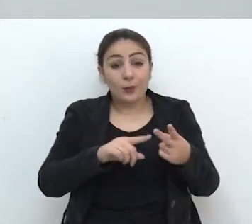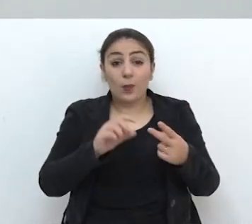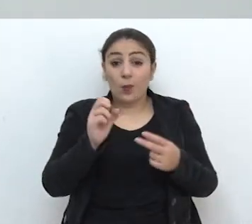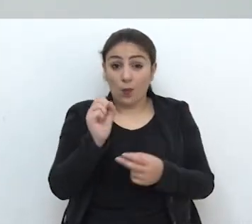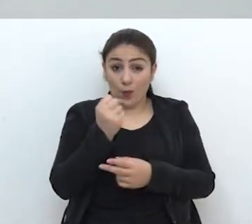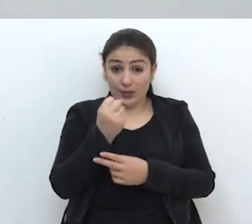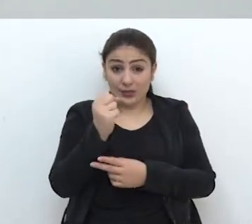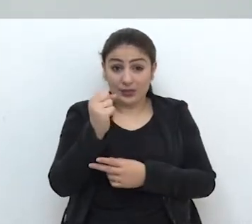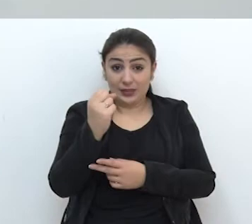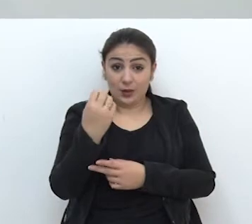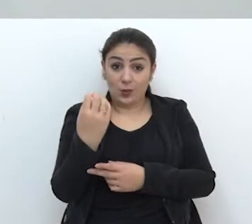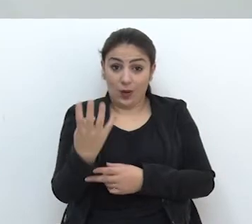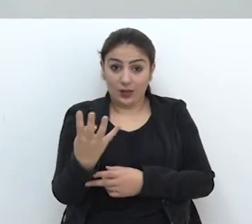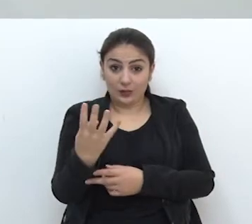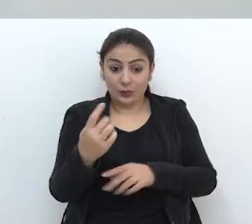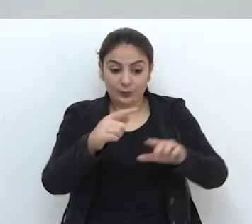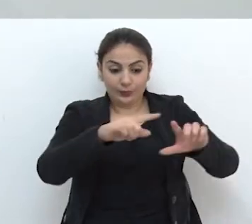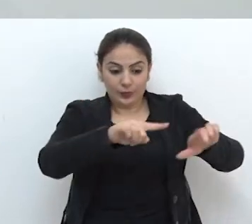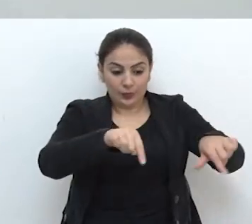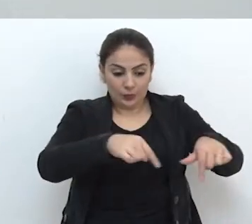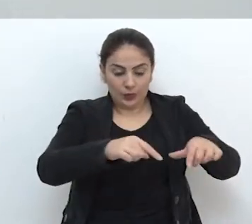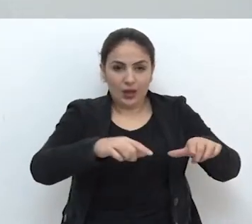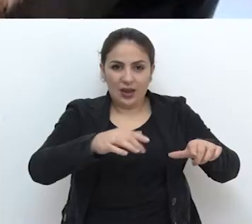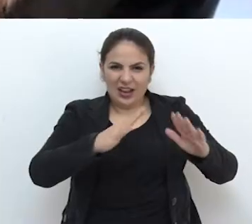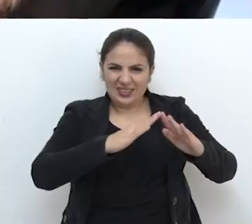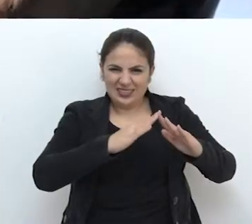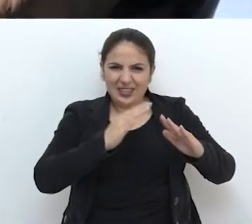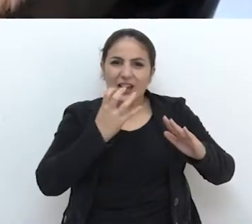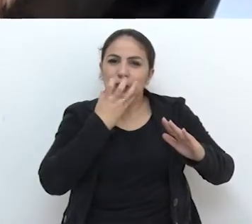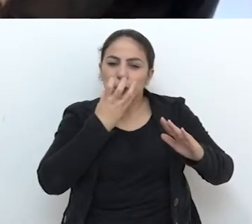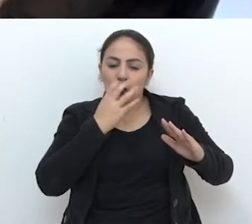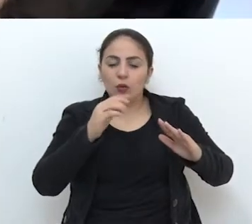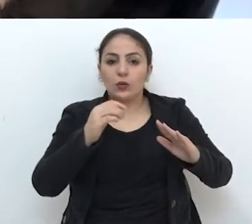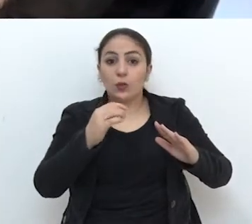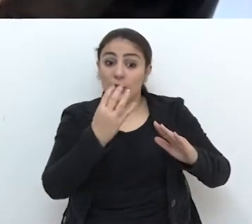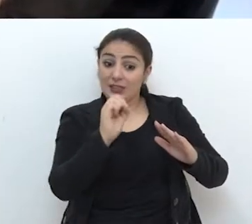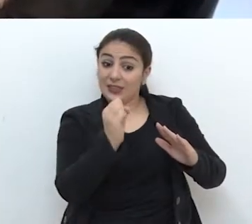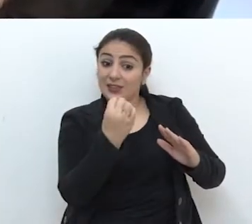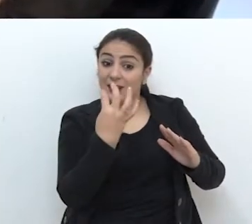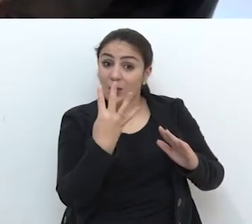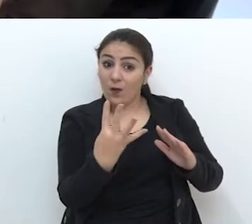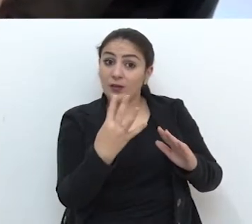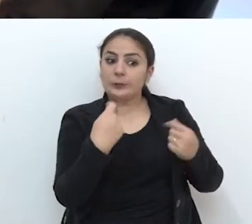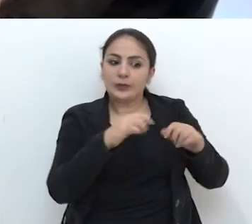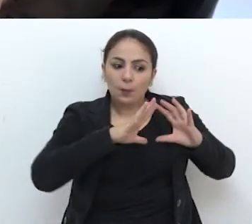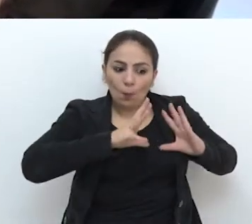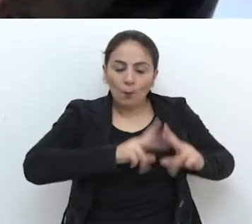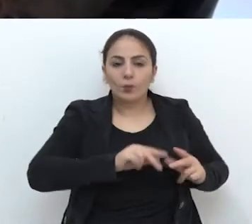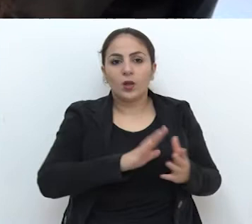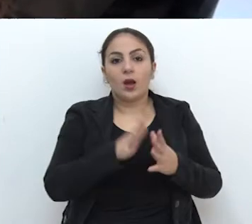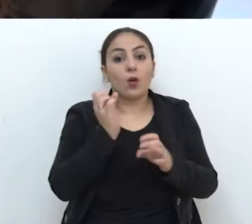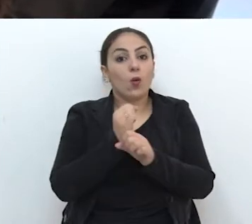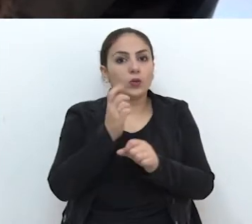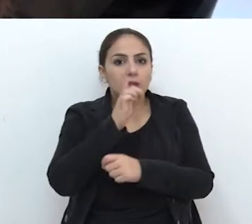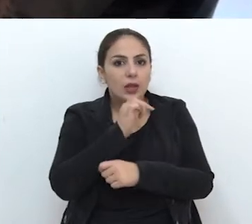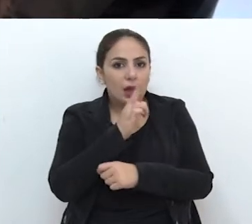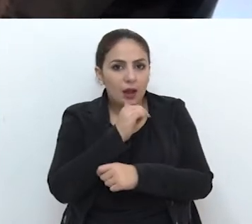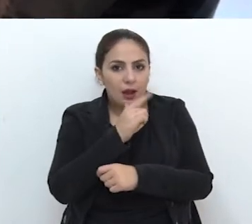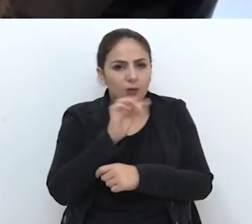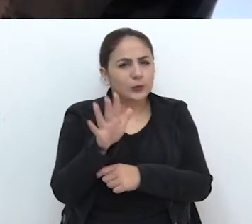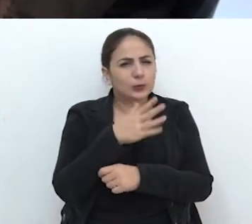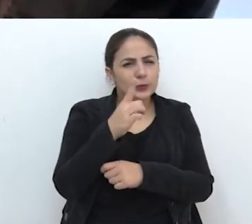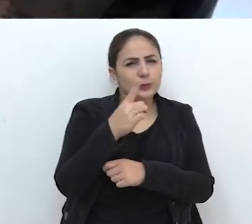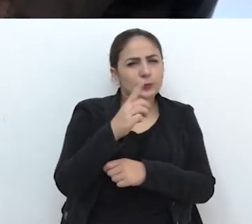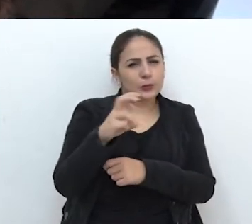são 84 canis que precisam ser limpos duas vezes ao dia. A conta de água do CAPA fica em